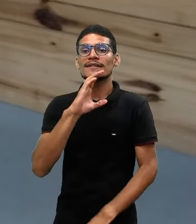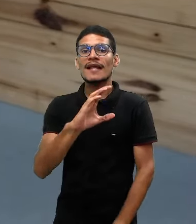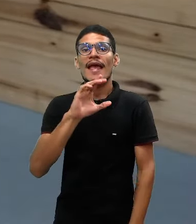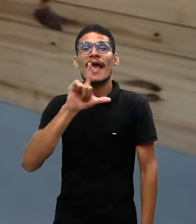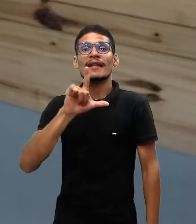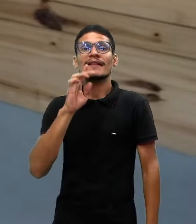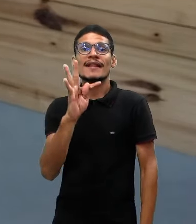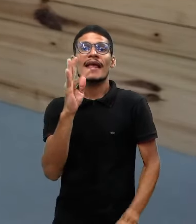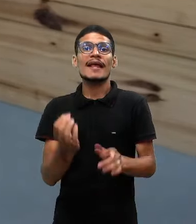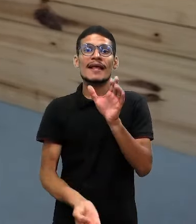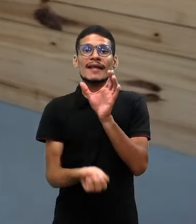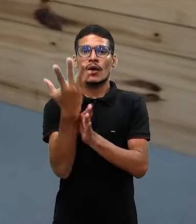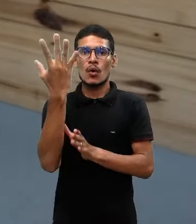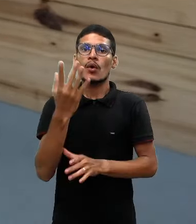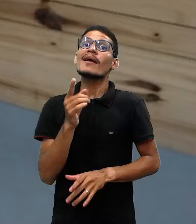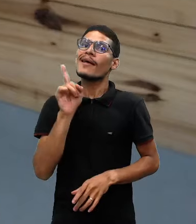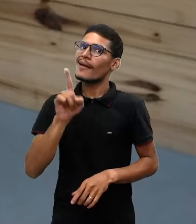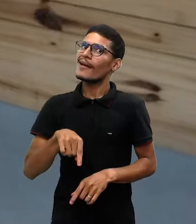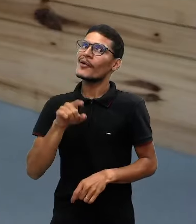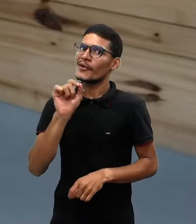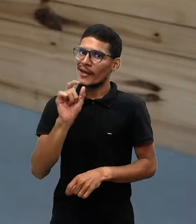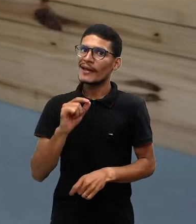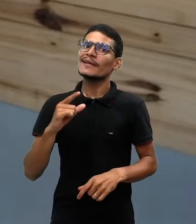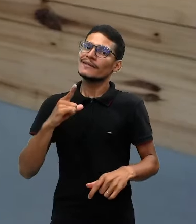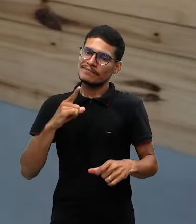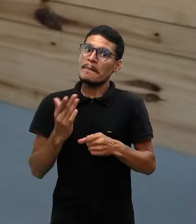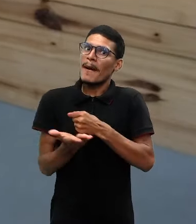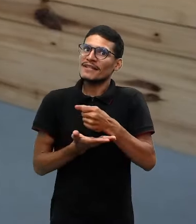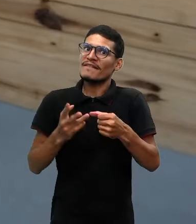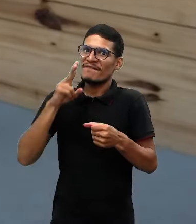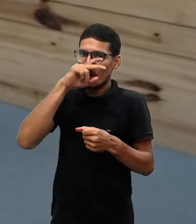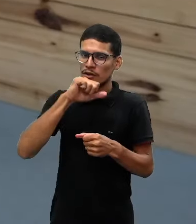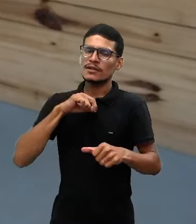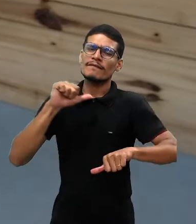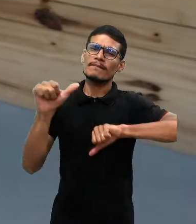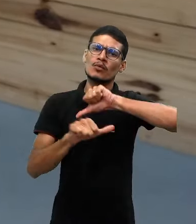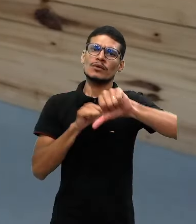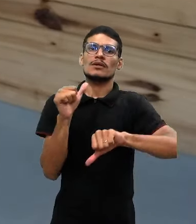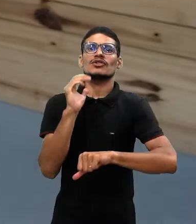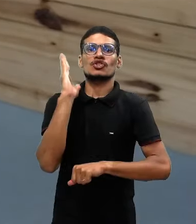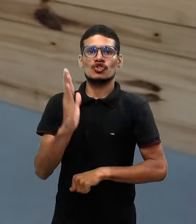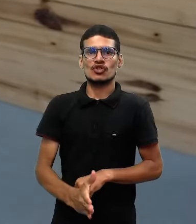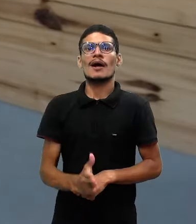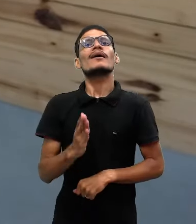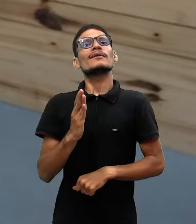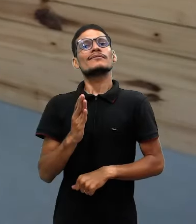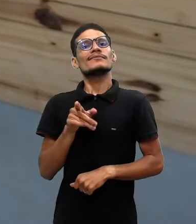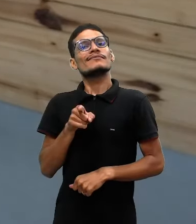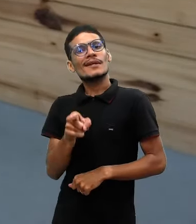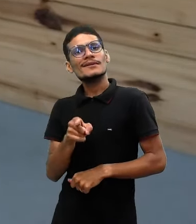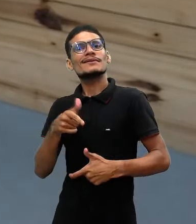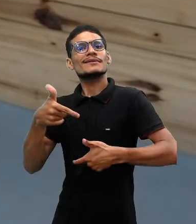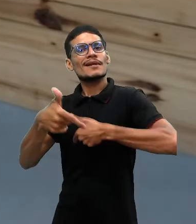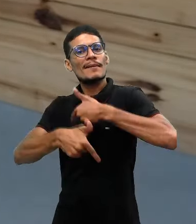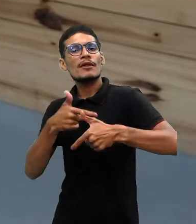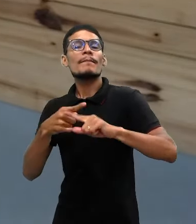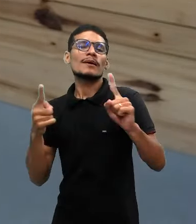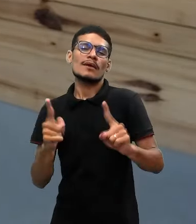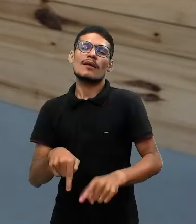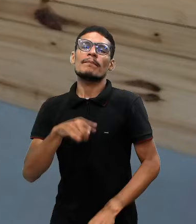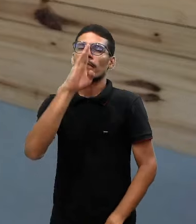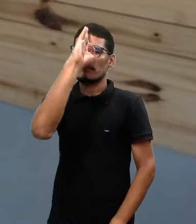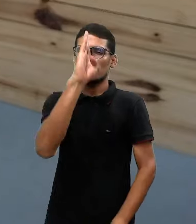uma base muito forte. Houveram várias modificações e modernizações, né, nesse instrumento, mas é um dos